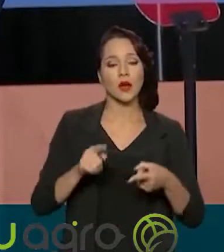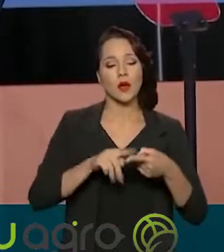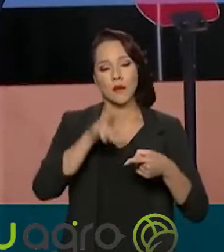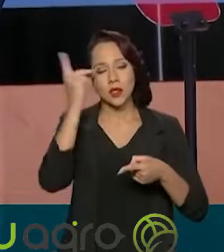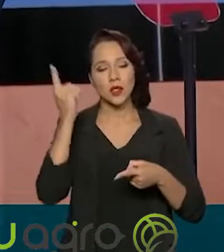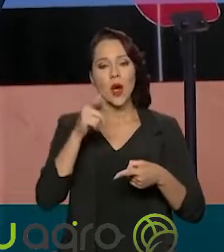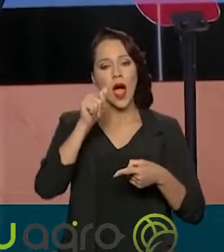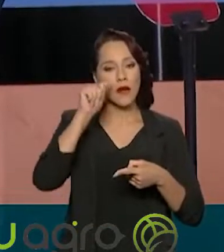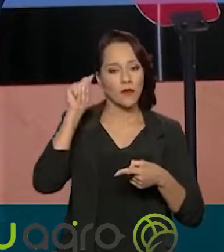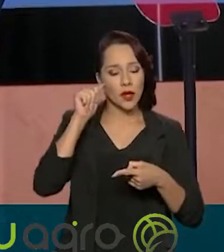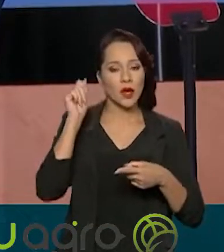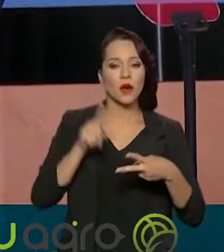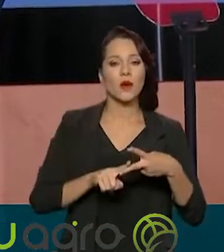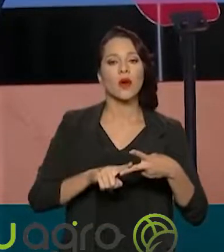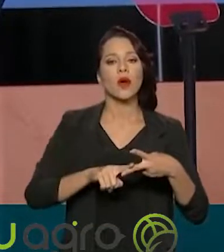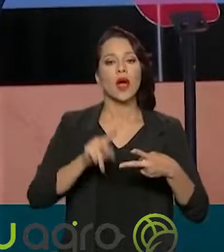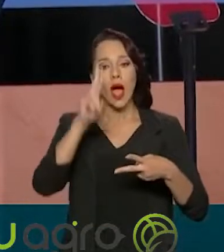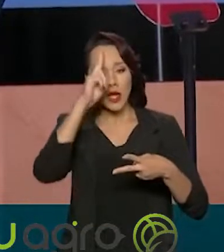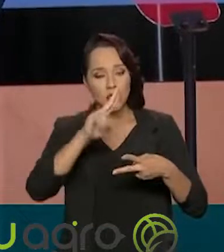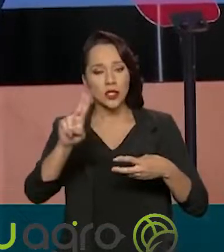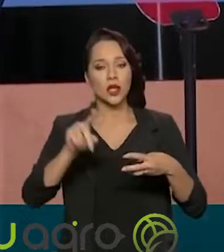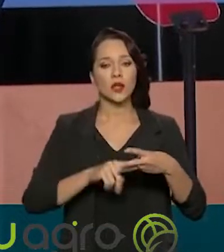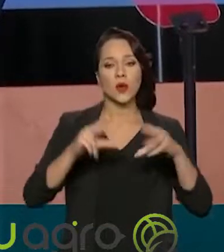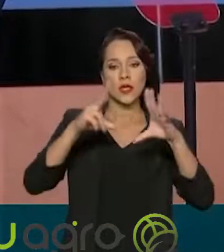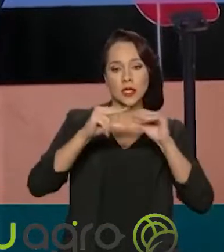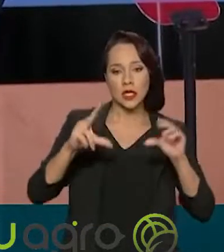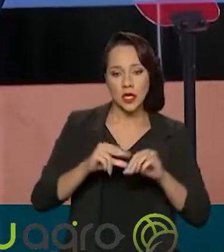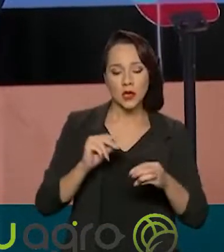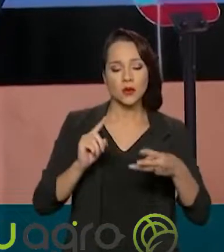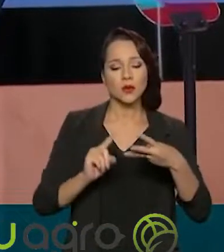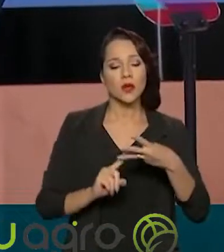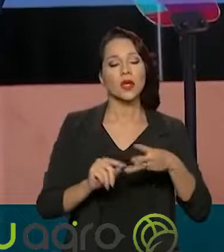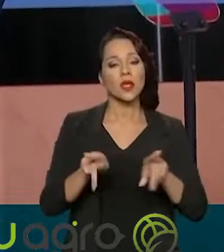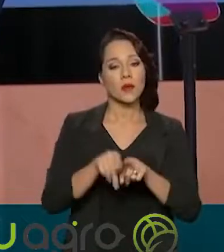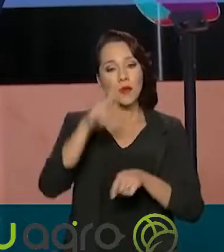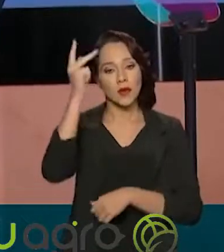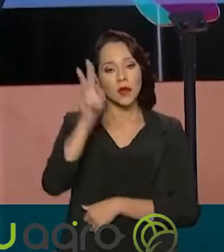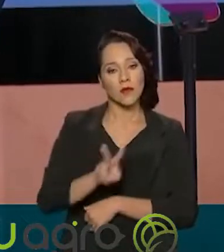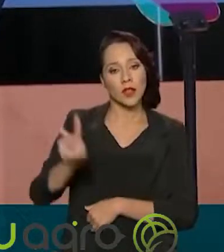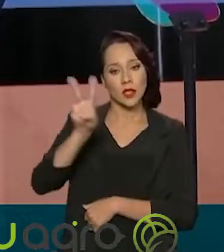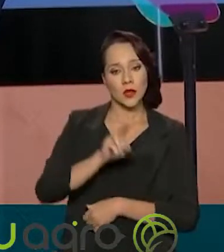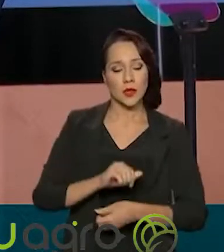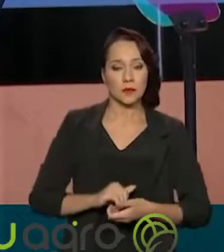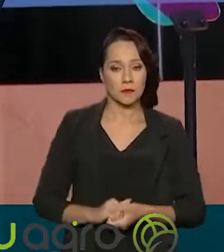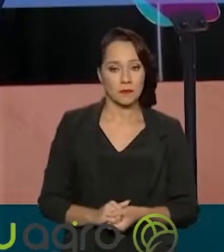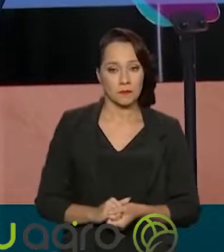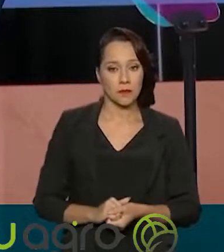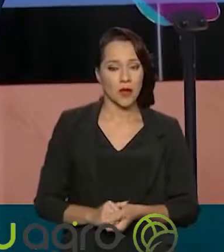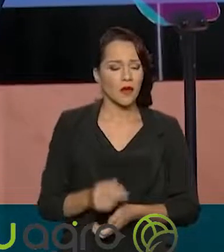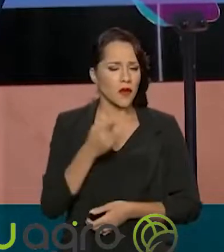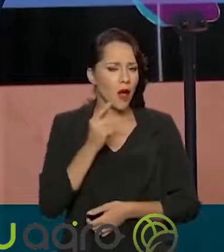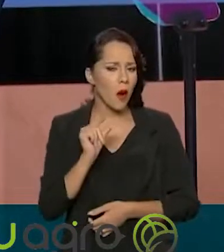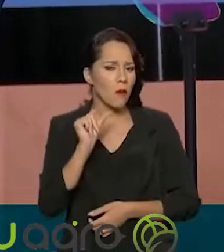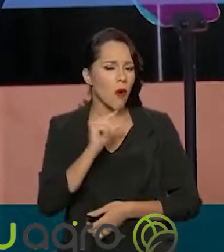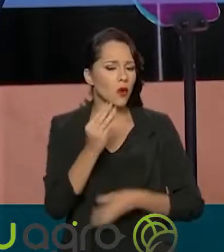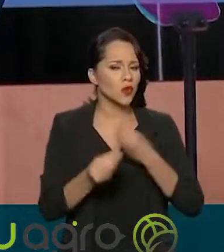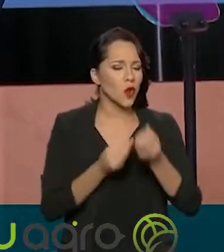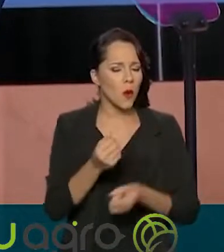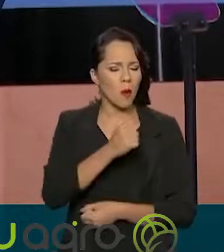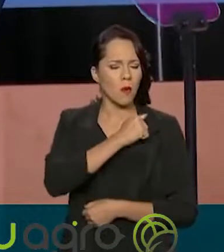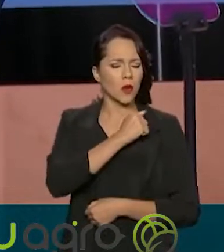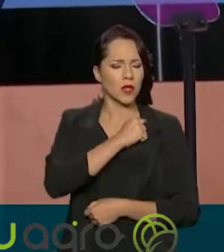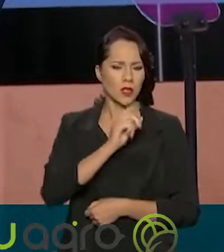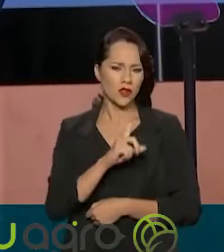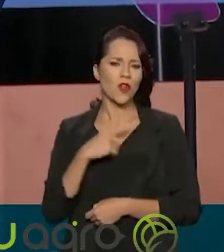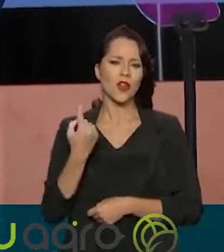haitianos, ucranianos, sírios e venezuelanos. Falar um pouco do potencial nosso, das